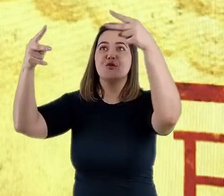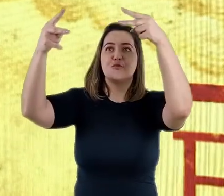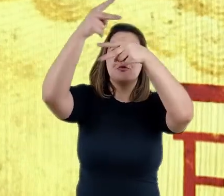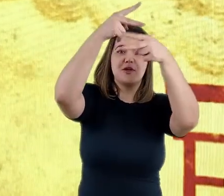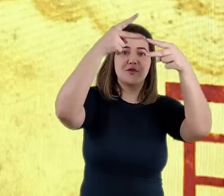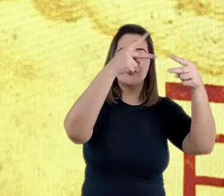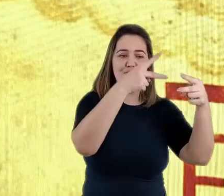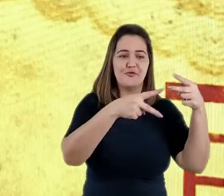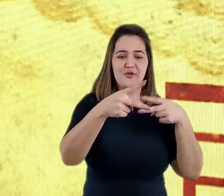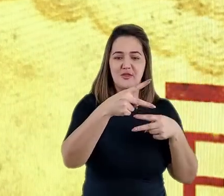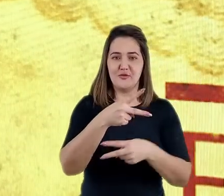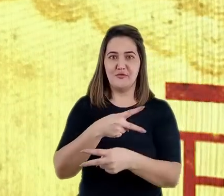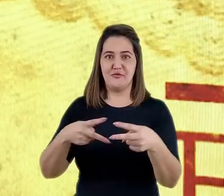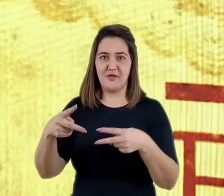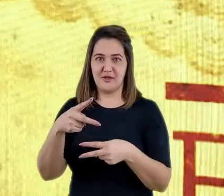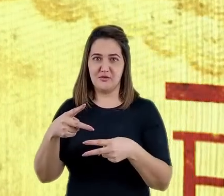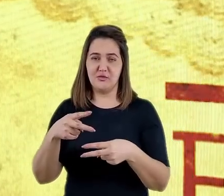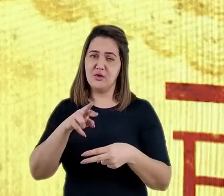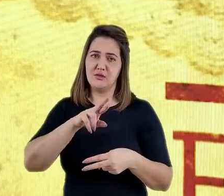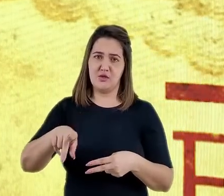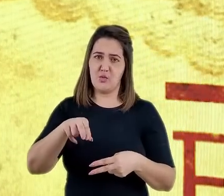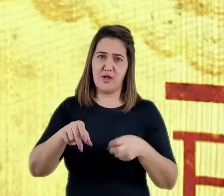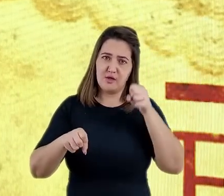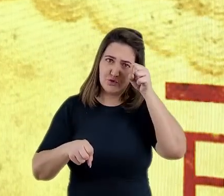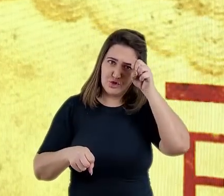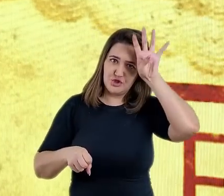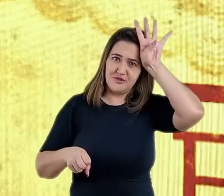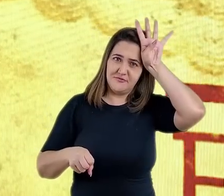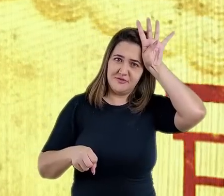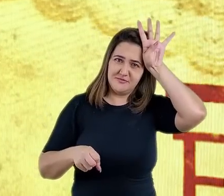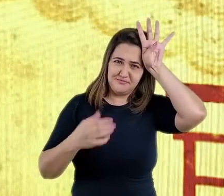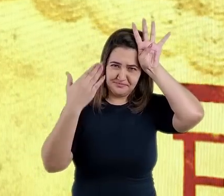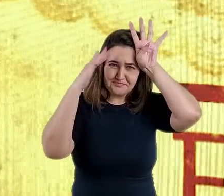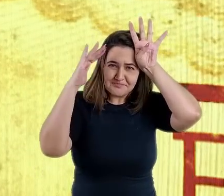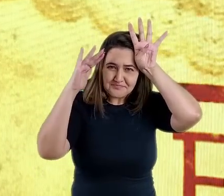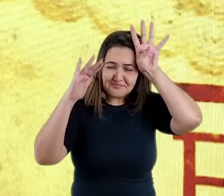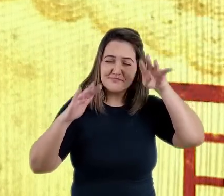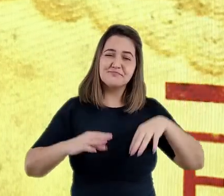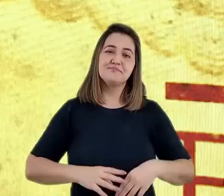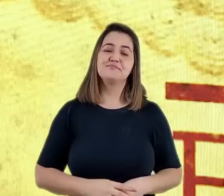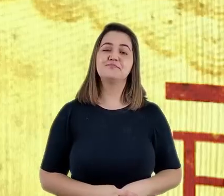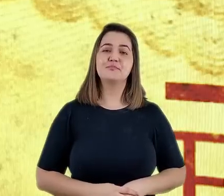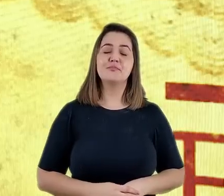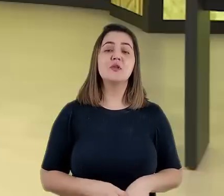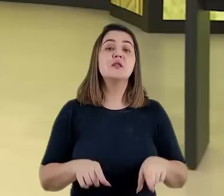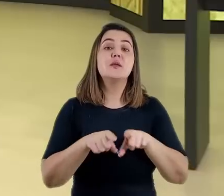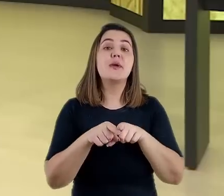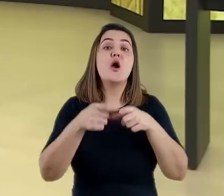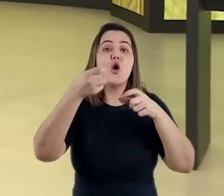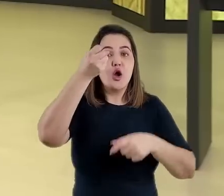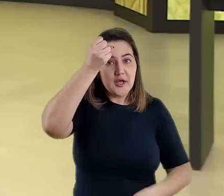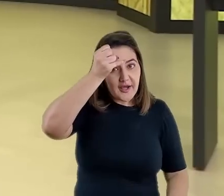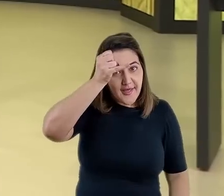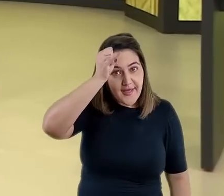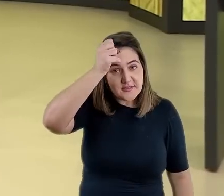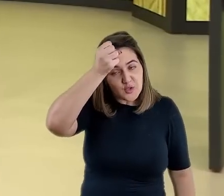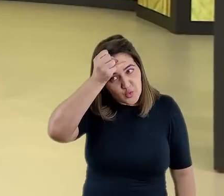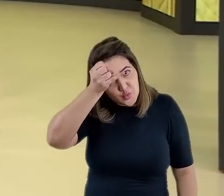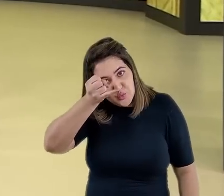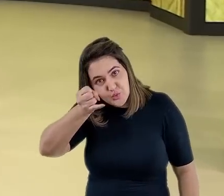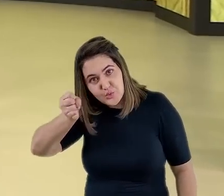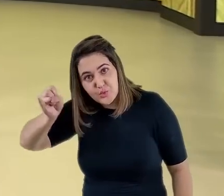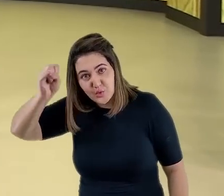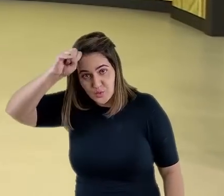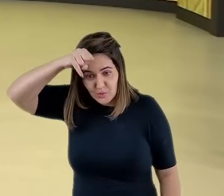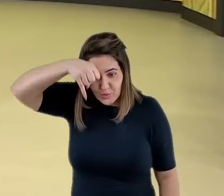um dos ventos do céu, ou melhor, dos ventos, e não de um dos demais chifres. Sobre as direções do